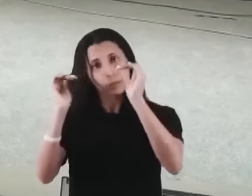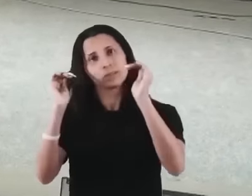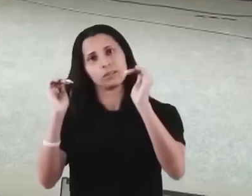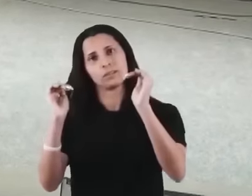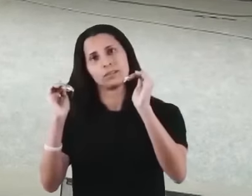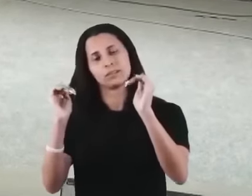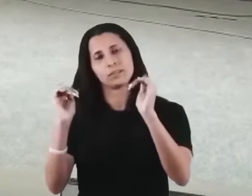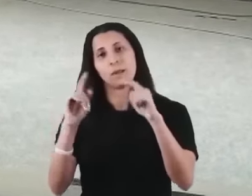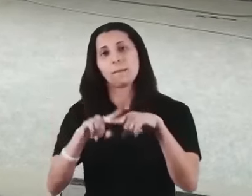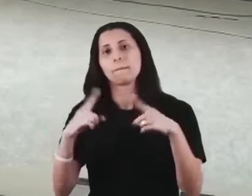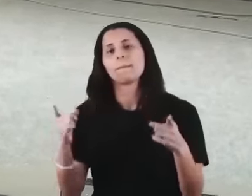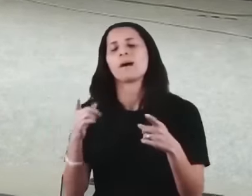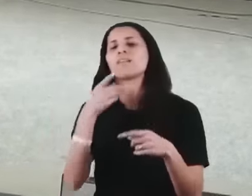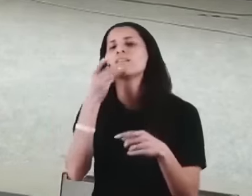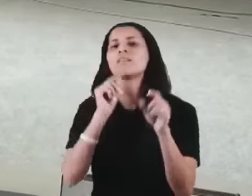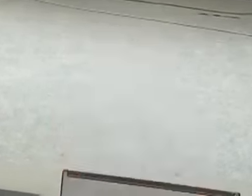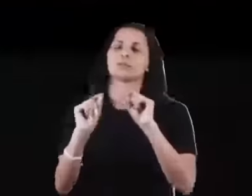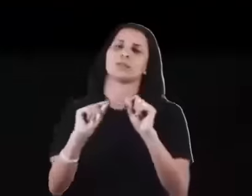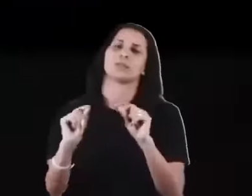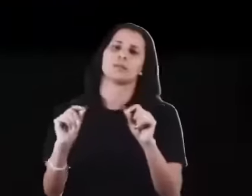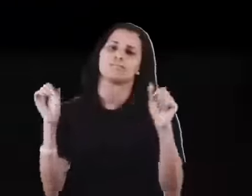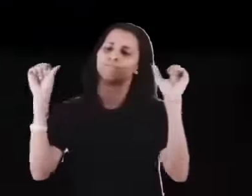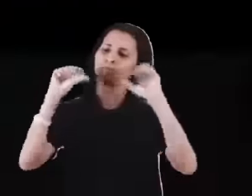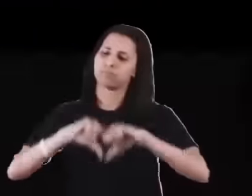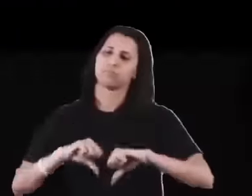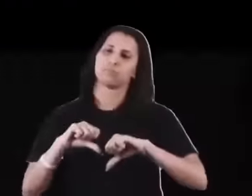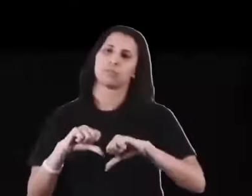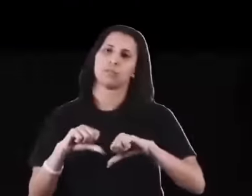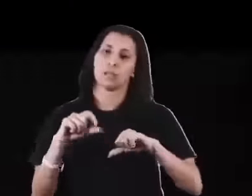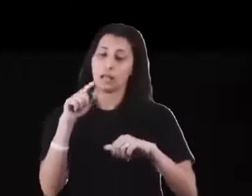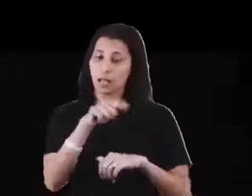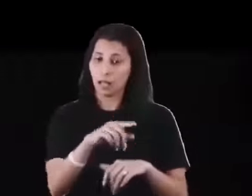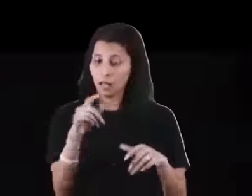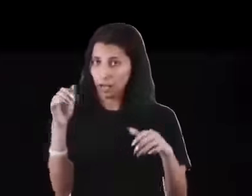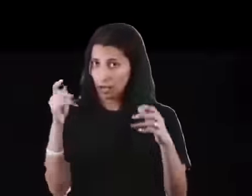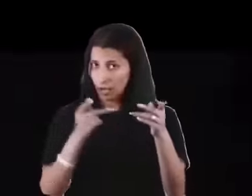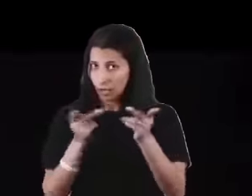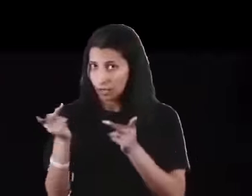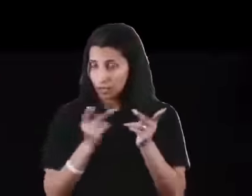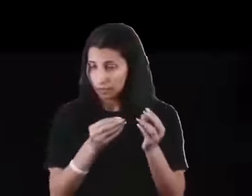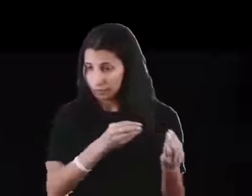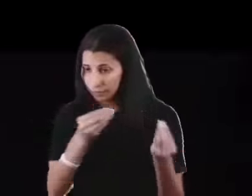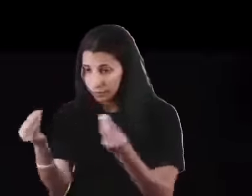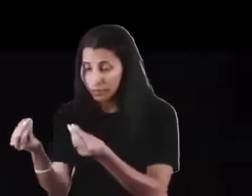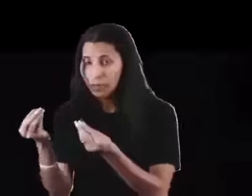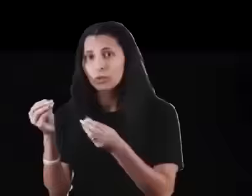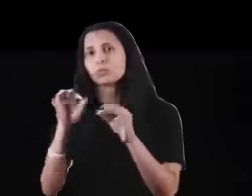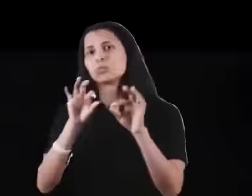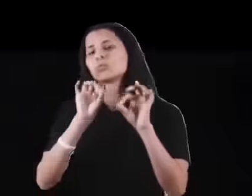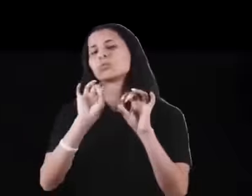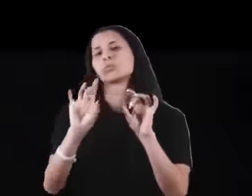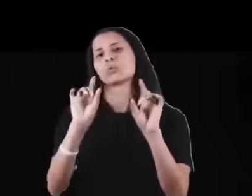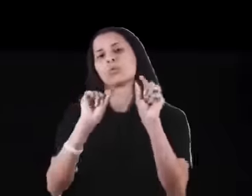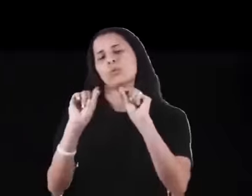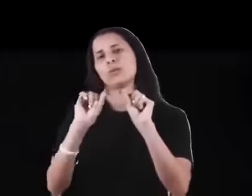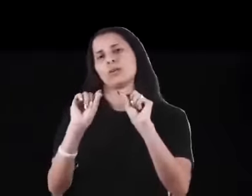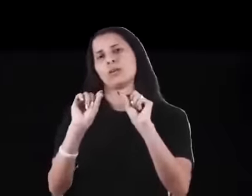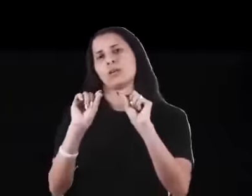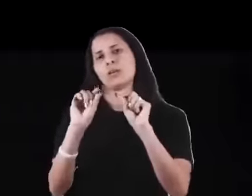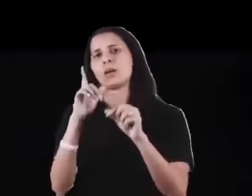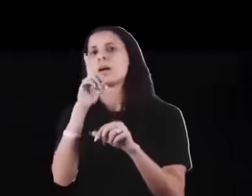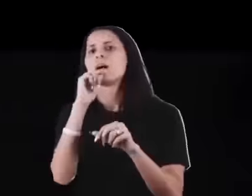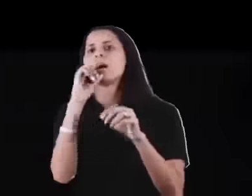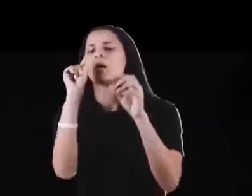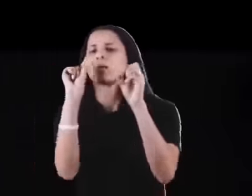mas ele faz pior ele deu H apenas um cântaro de água e Um